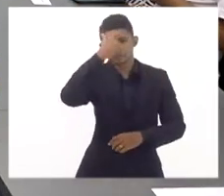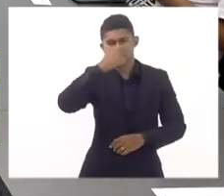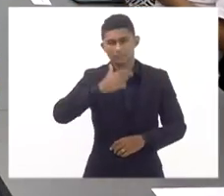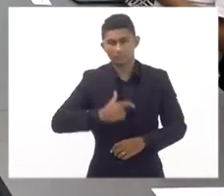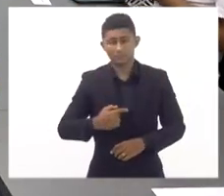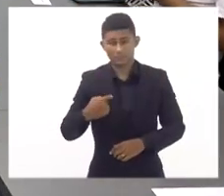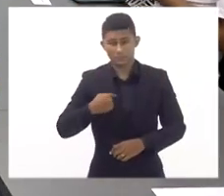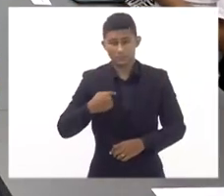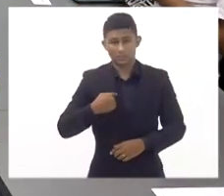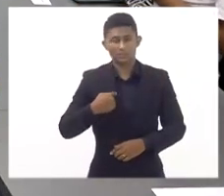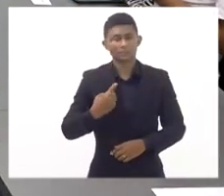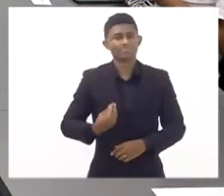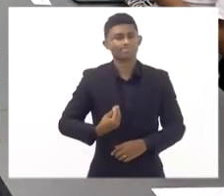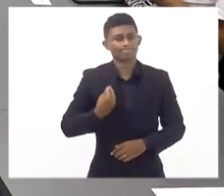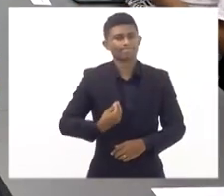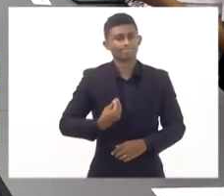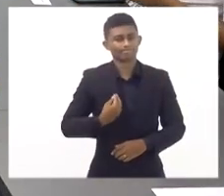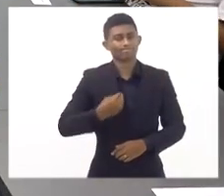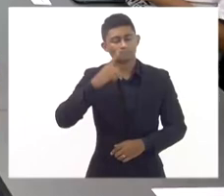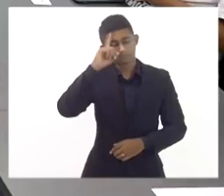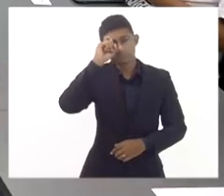triste.